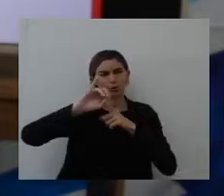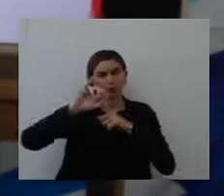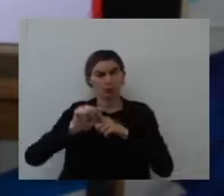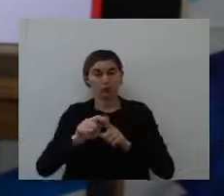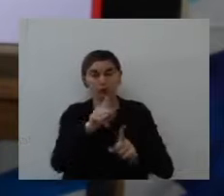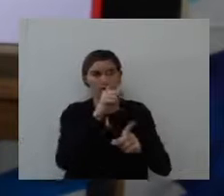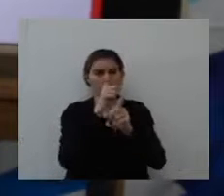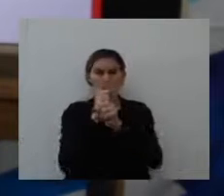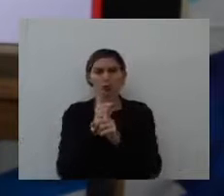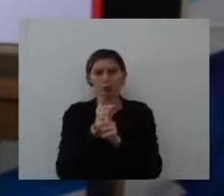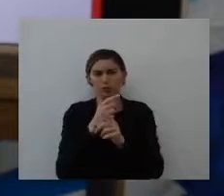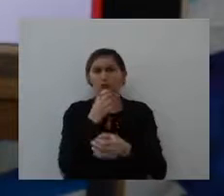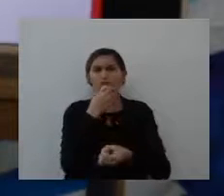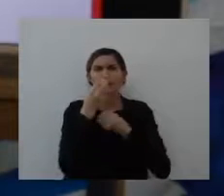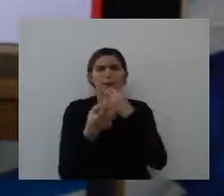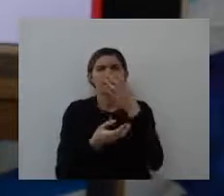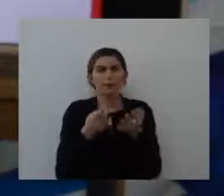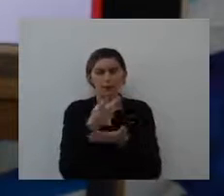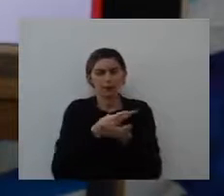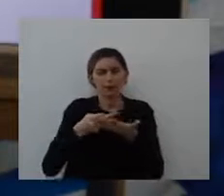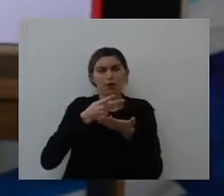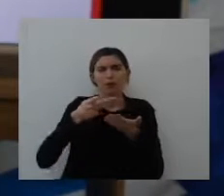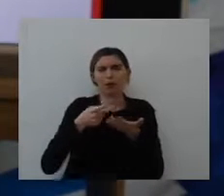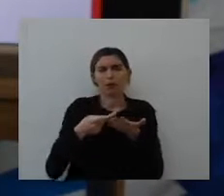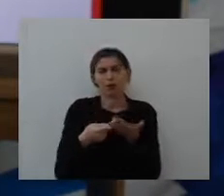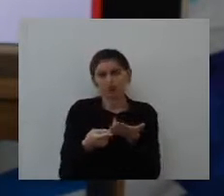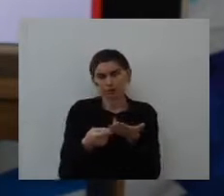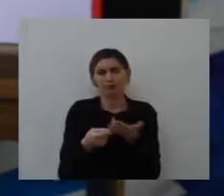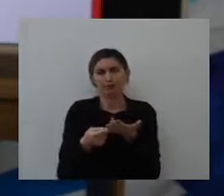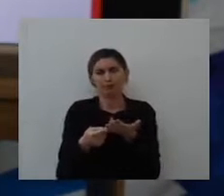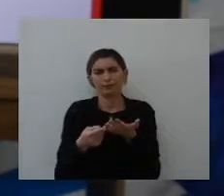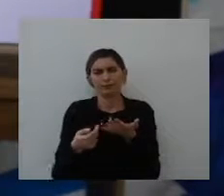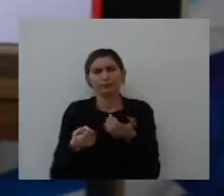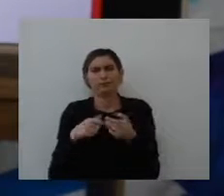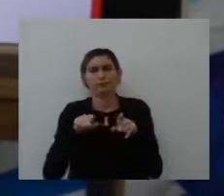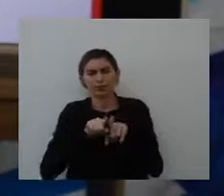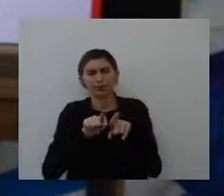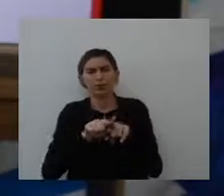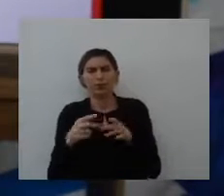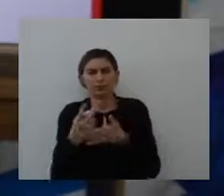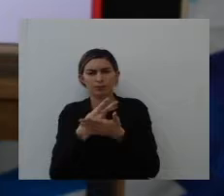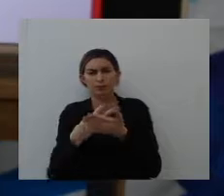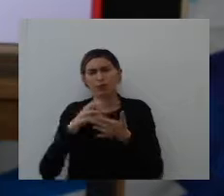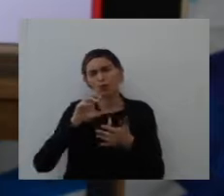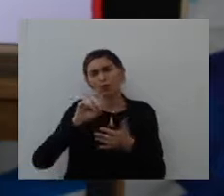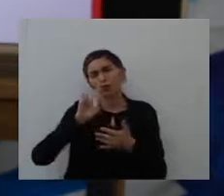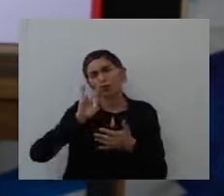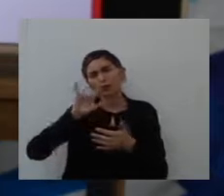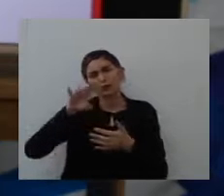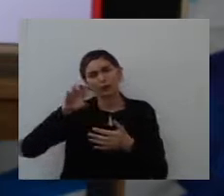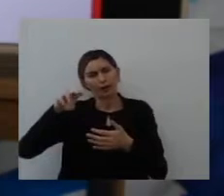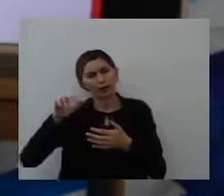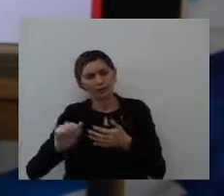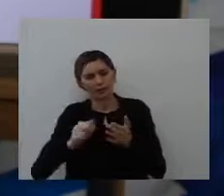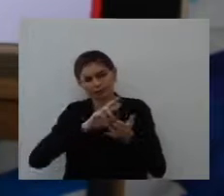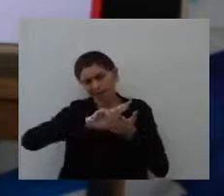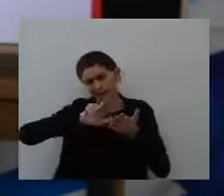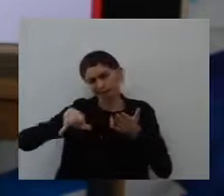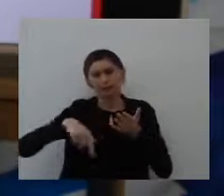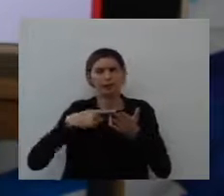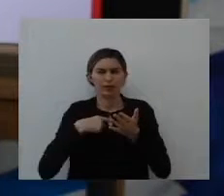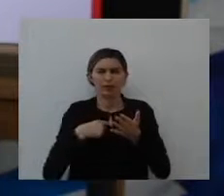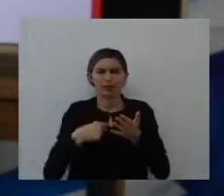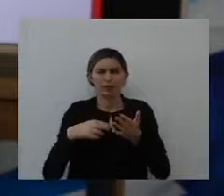encontra nos poemas épicos Ilíada e, posteriormente, a Odisseia, atribuídas à figura